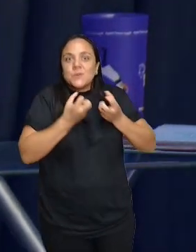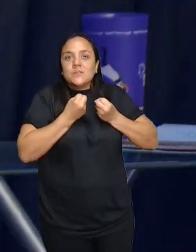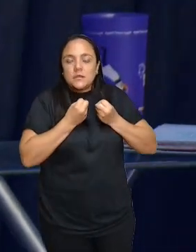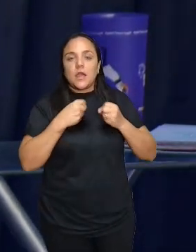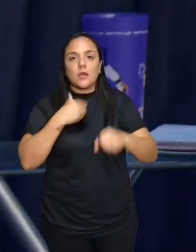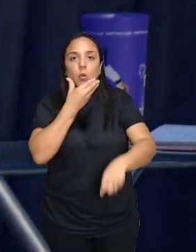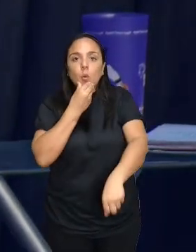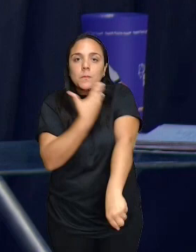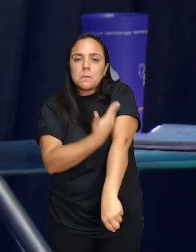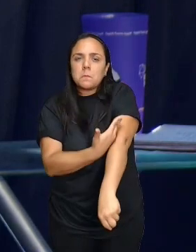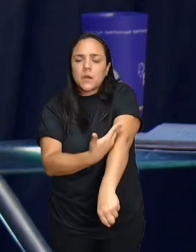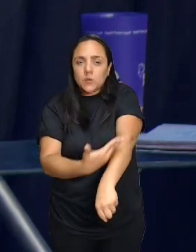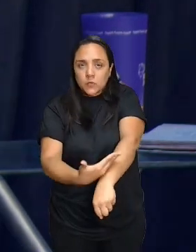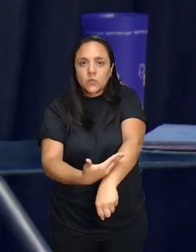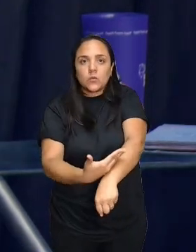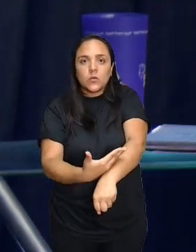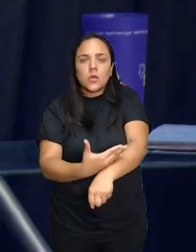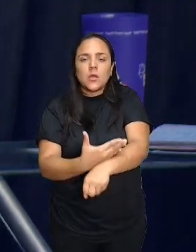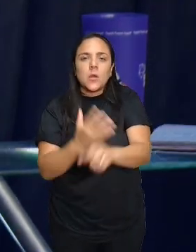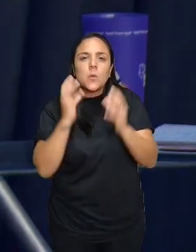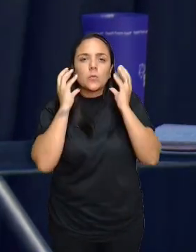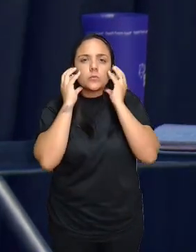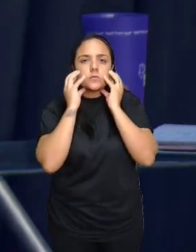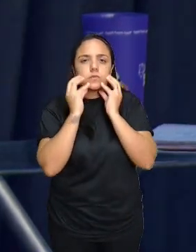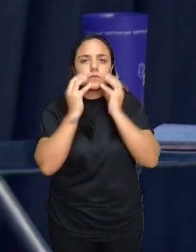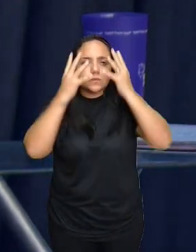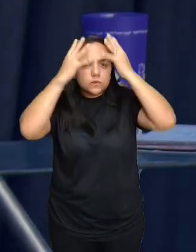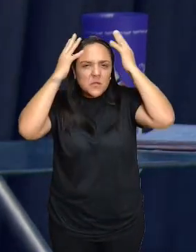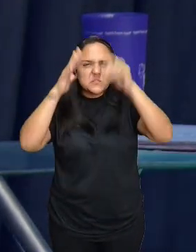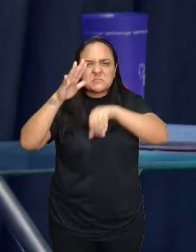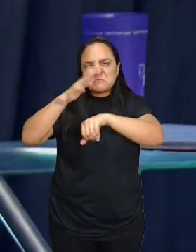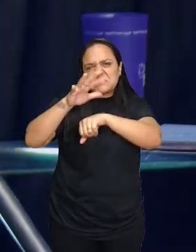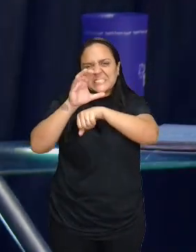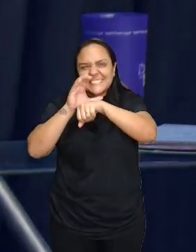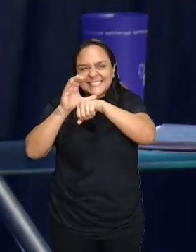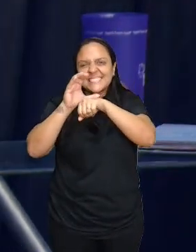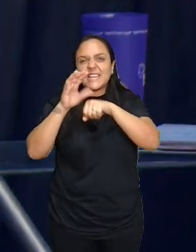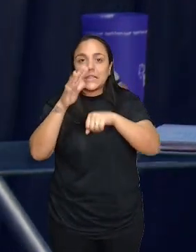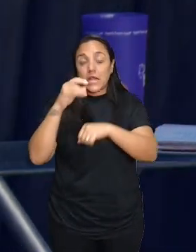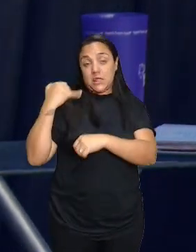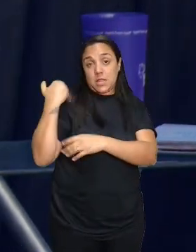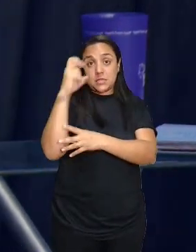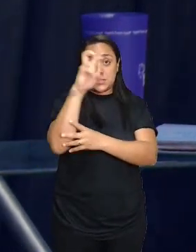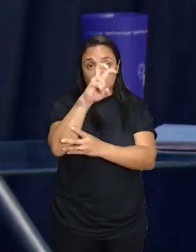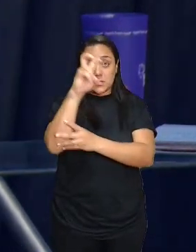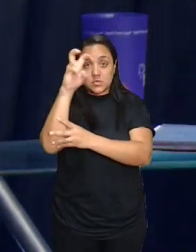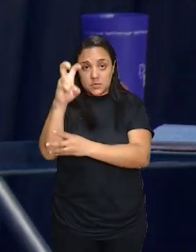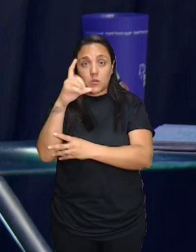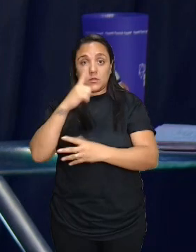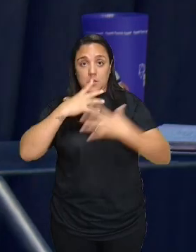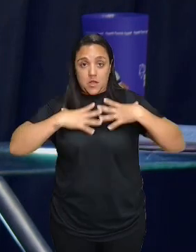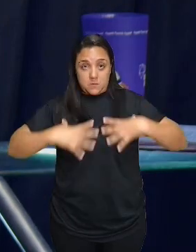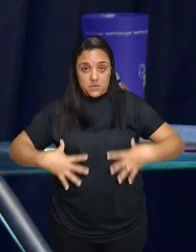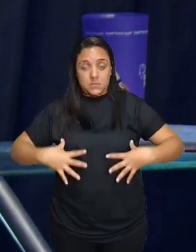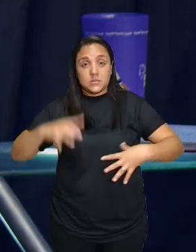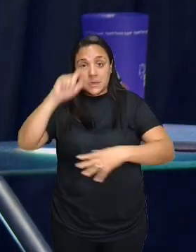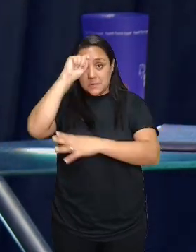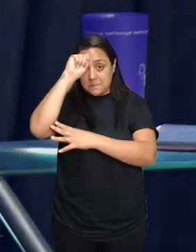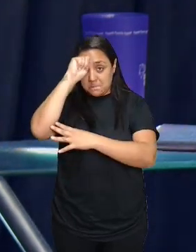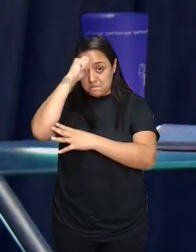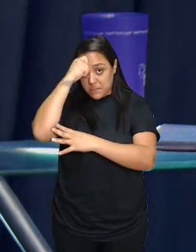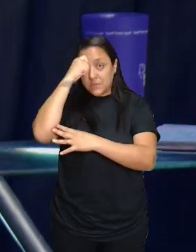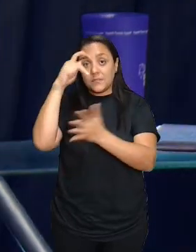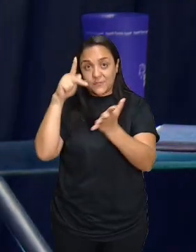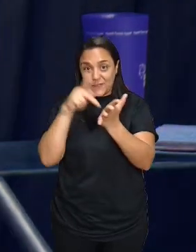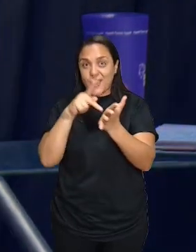branco, barba e cabelo grisalho, tenho 55 anos, estou com uma camisa preta, vestindo literalmente a camisa